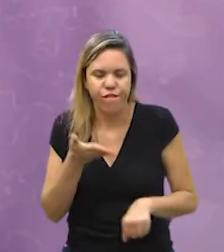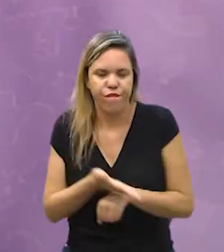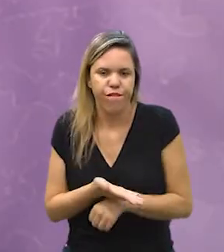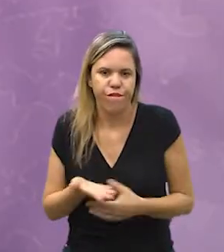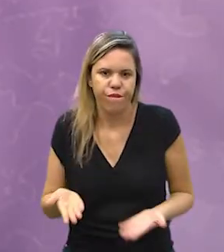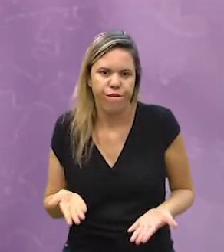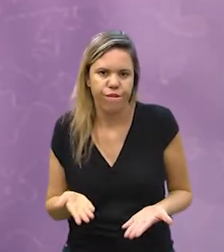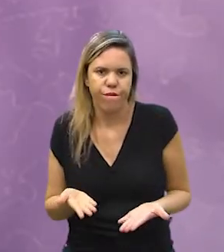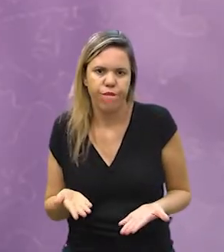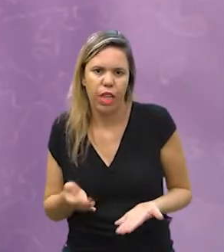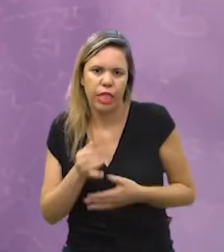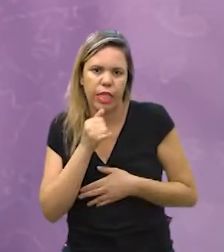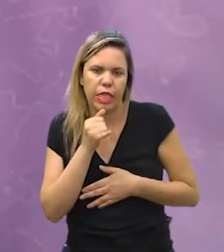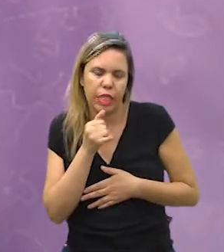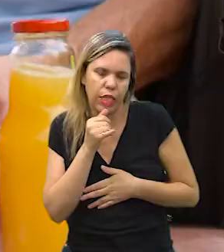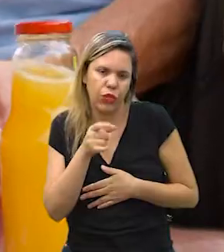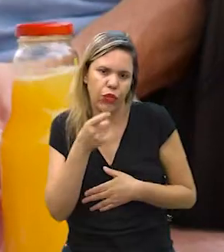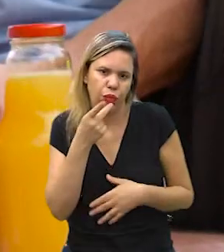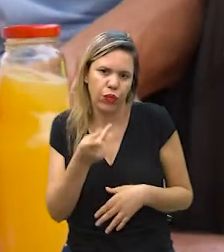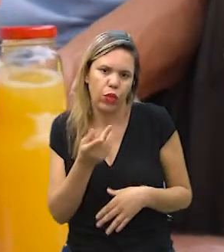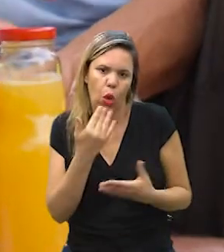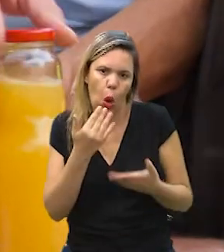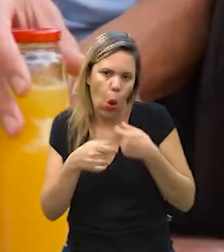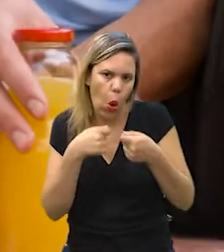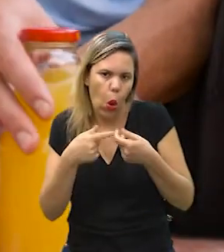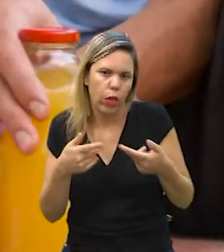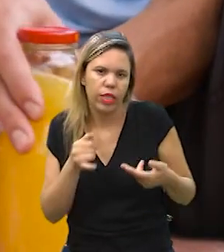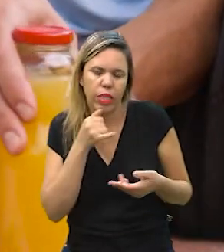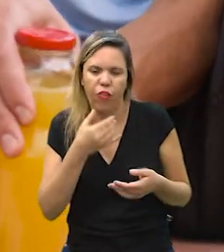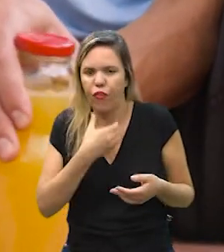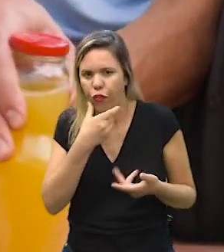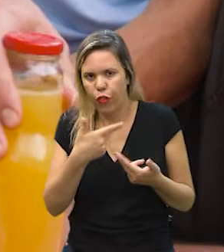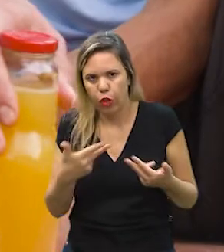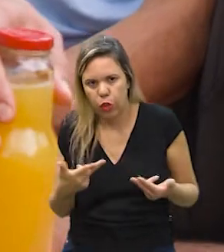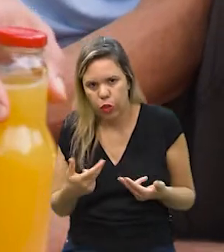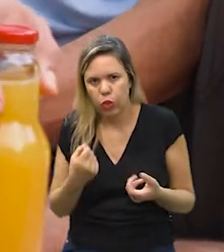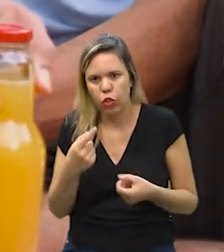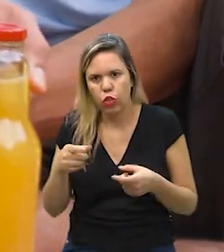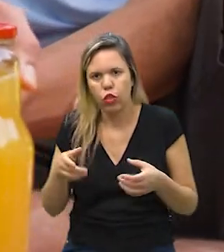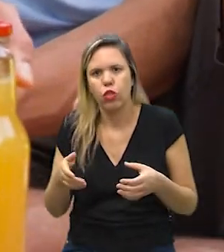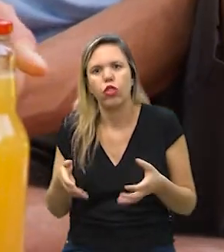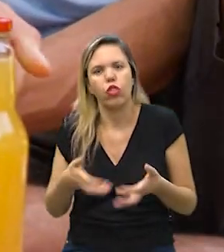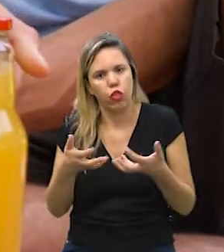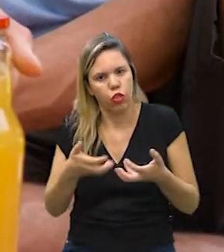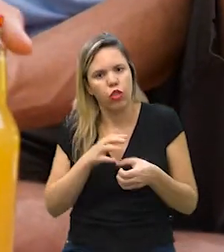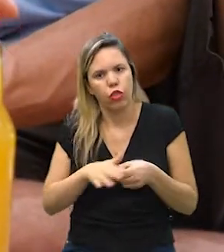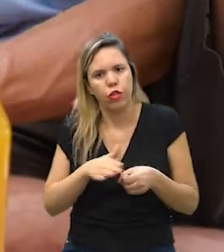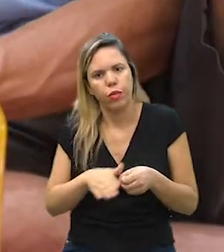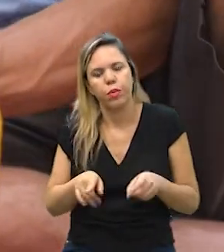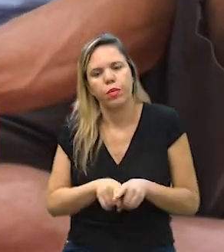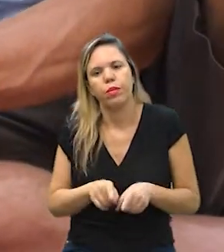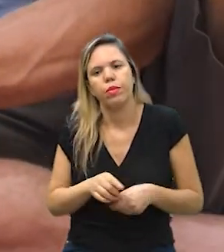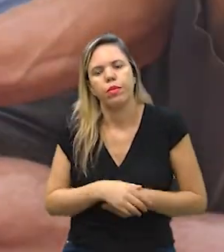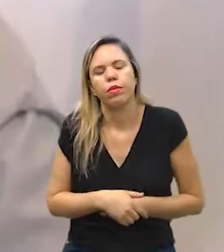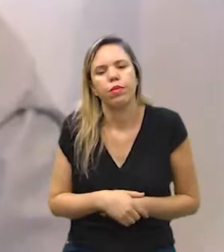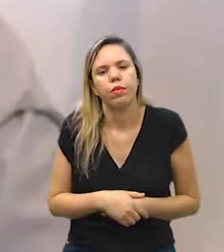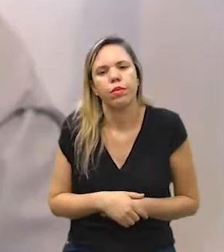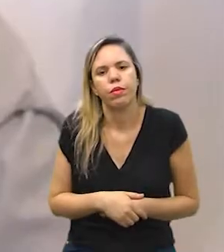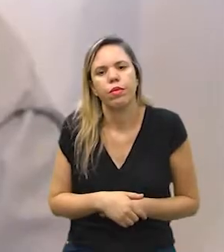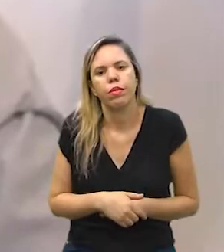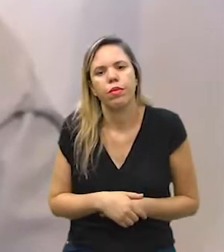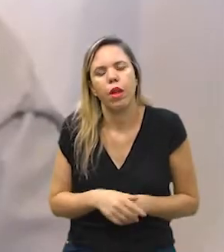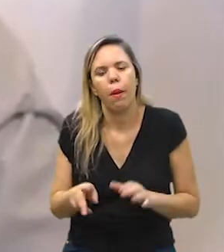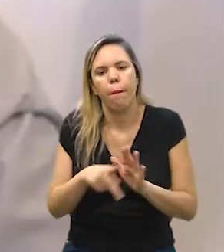então, né? Por exemplo, se o senhor falou nas nossas comidas, por exemplo, em frutas, algumas verduras. Exatamente. E